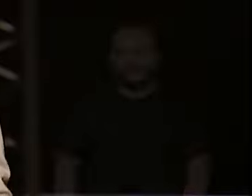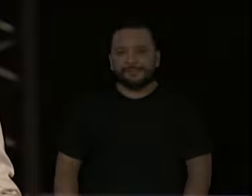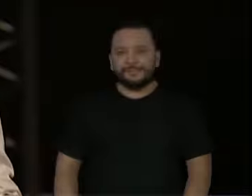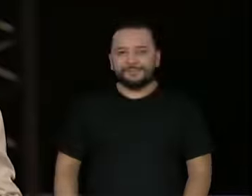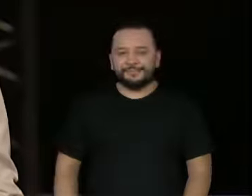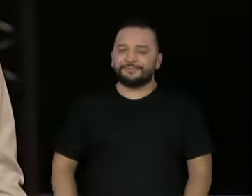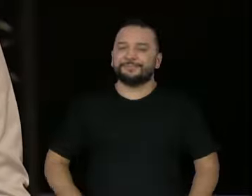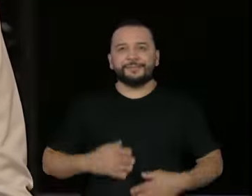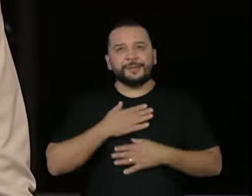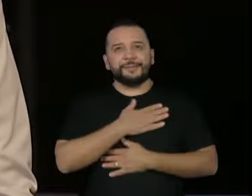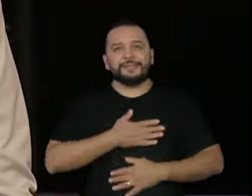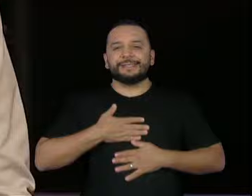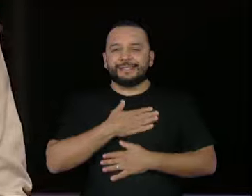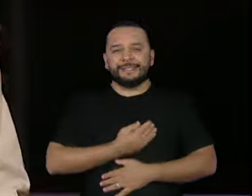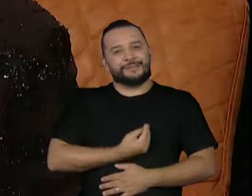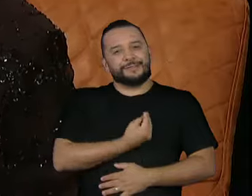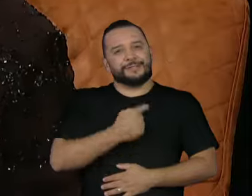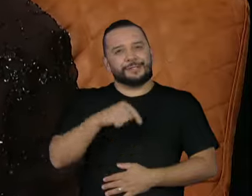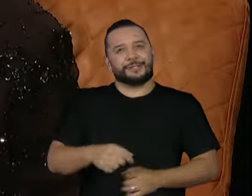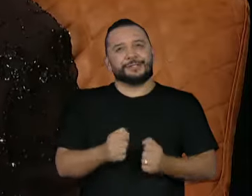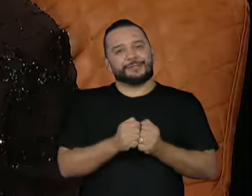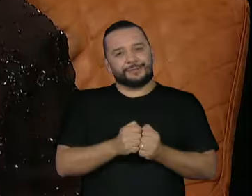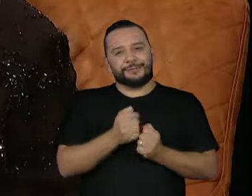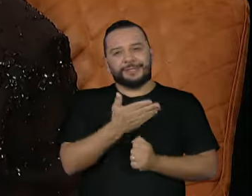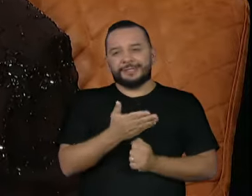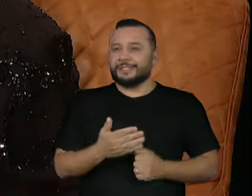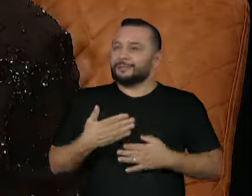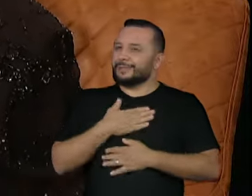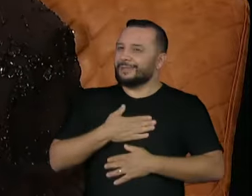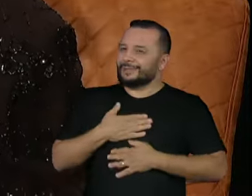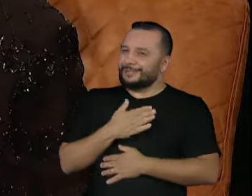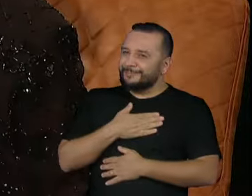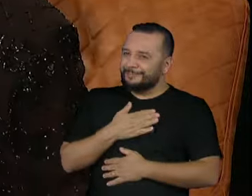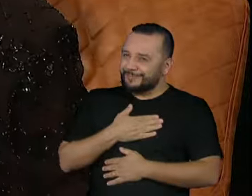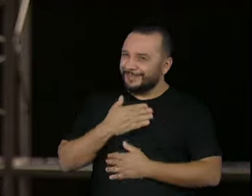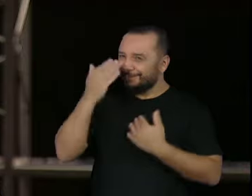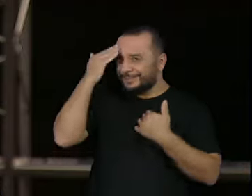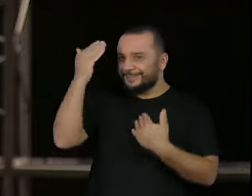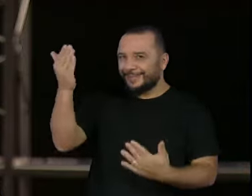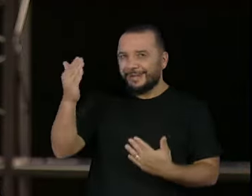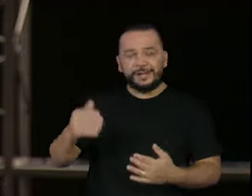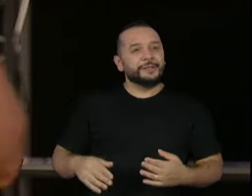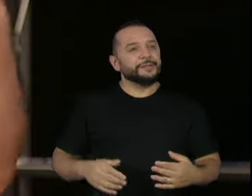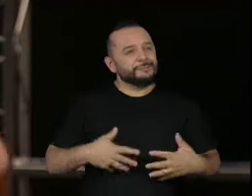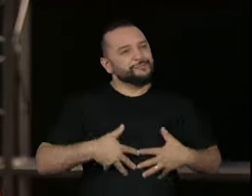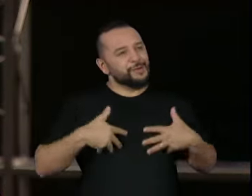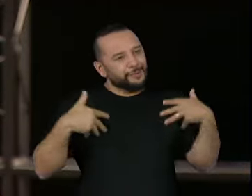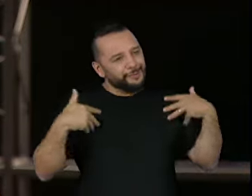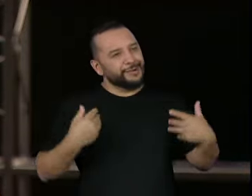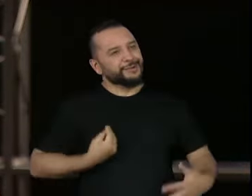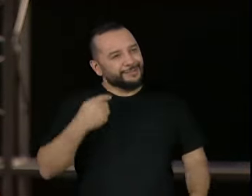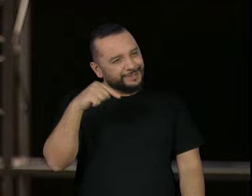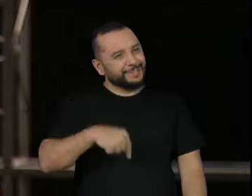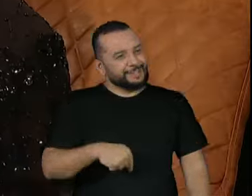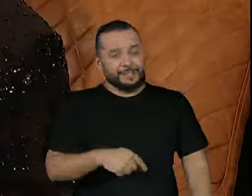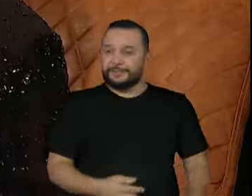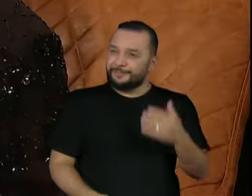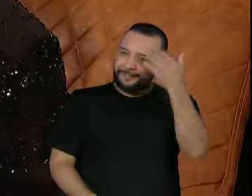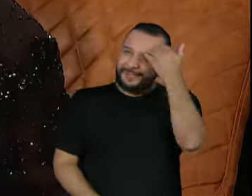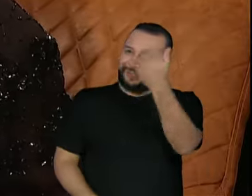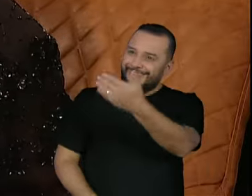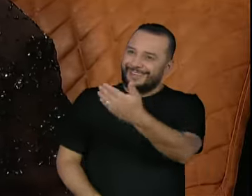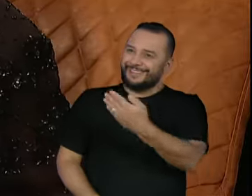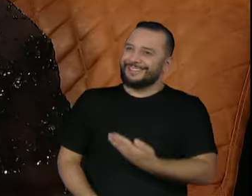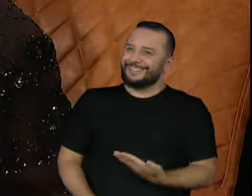É um prazer recebê-la, Claudete. Muito obrigada, o prazer é todo meu. É uma honra tê-la aqui com a gente. Obrigada,